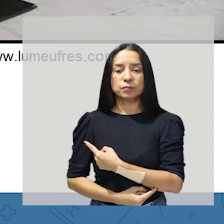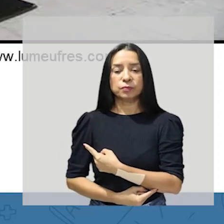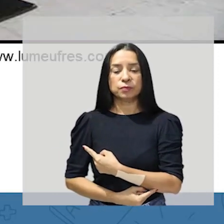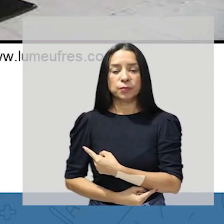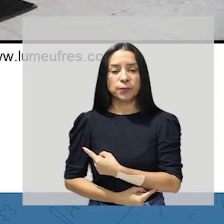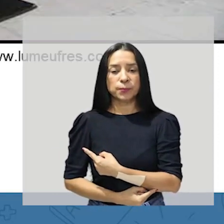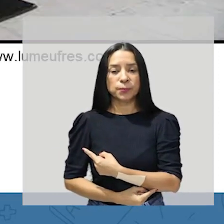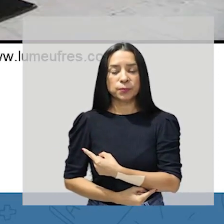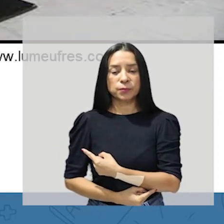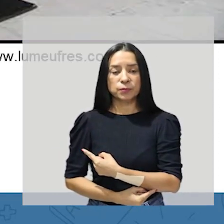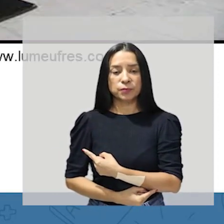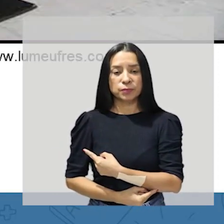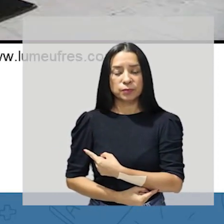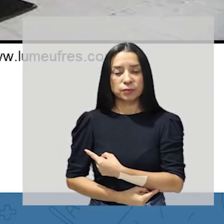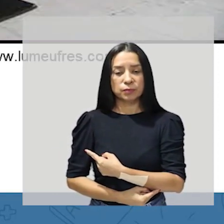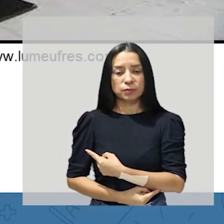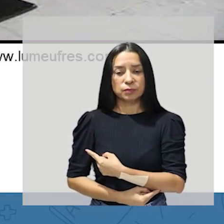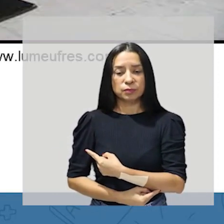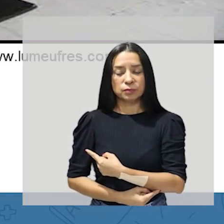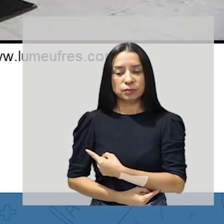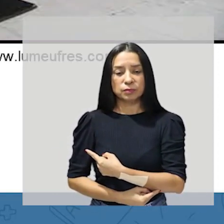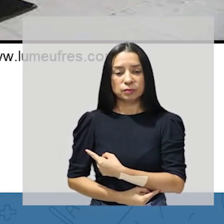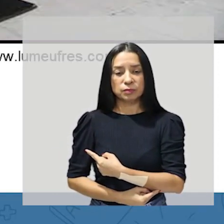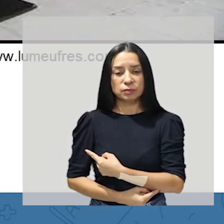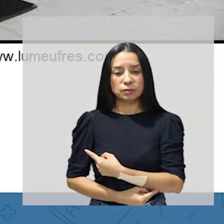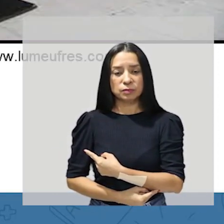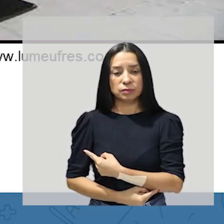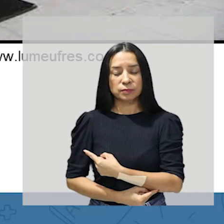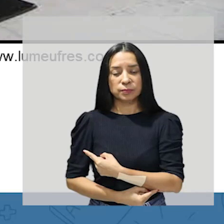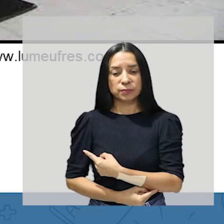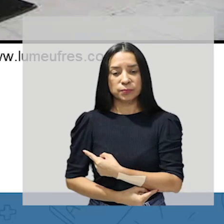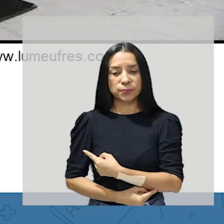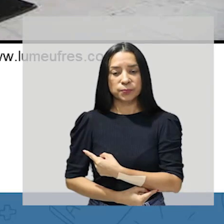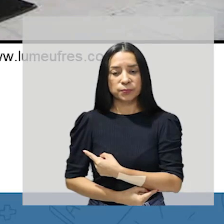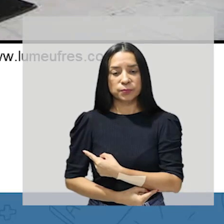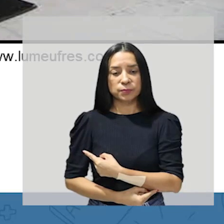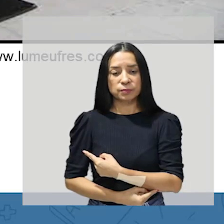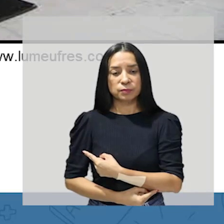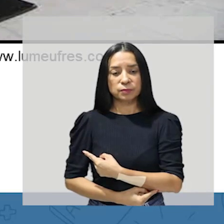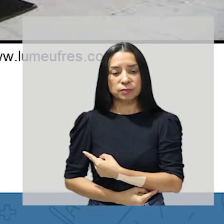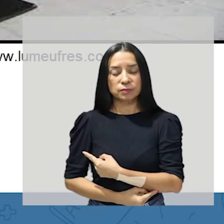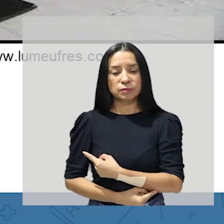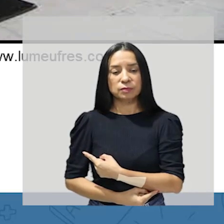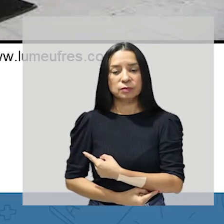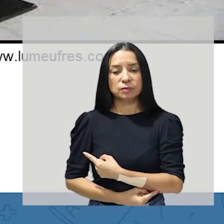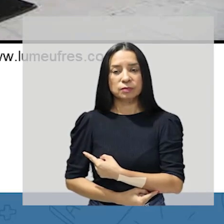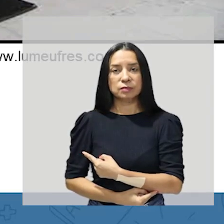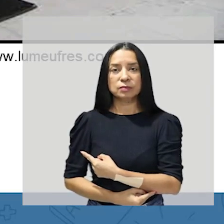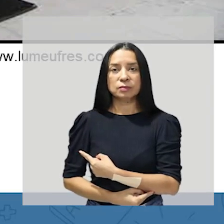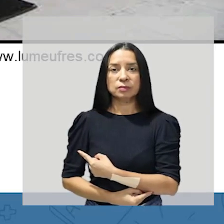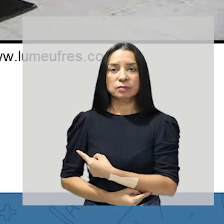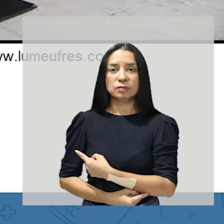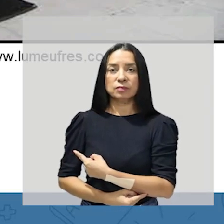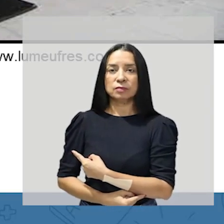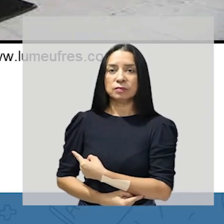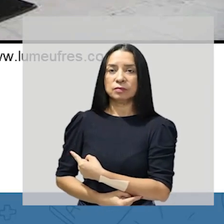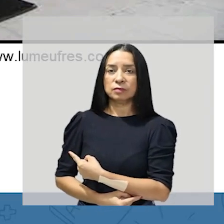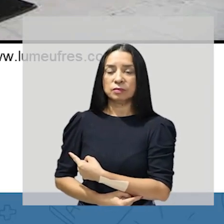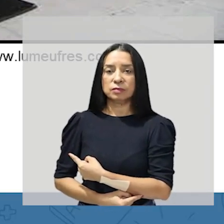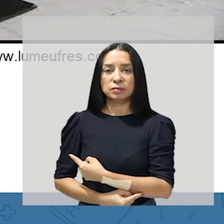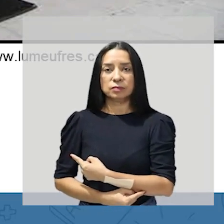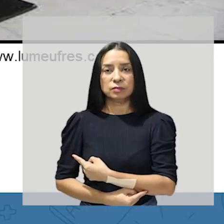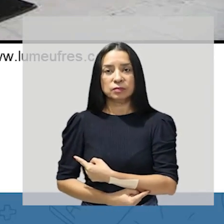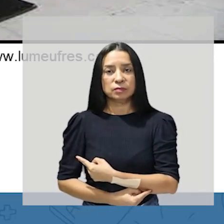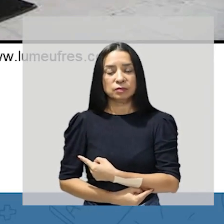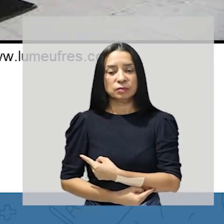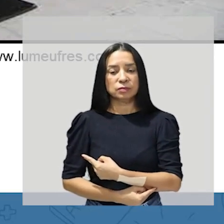e expressivas do corpo, a interação social, o compartilhamento, o aprendizado e a não